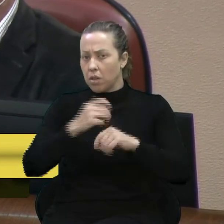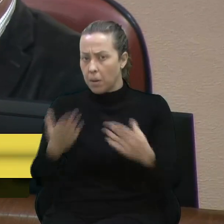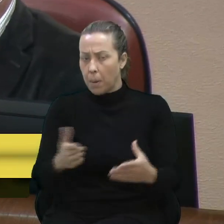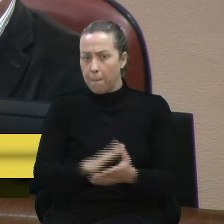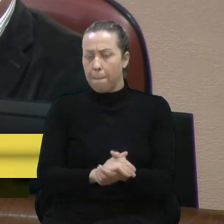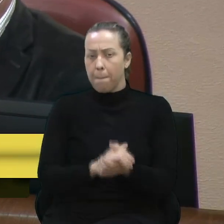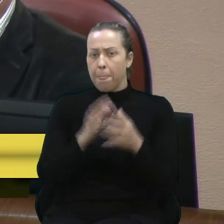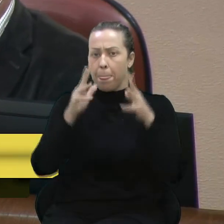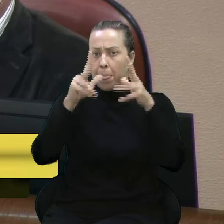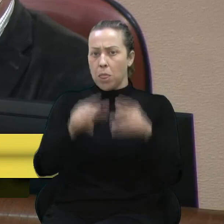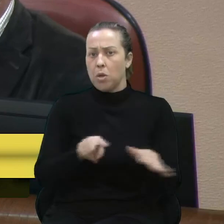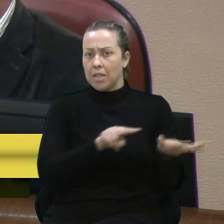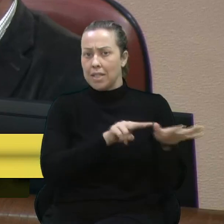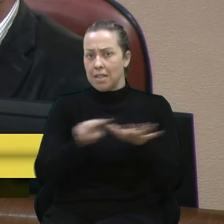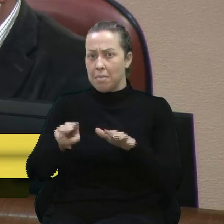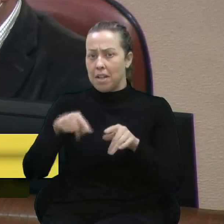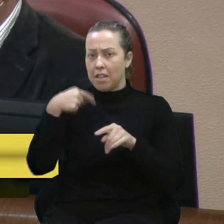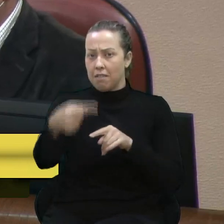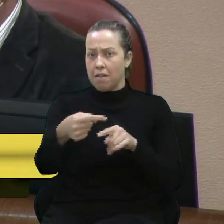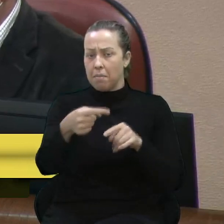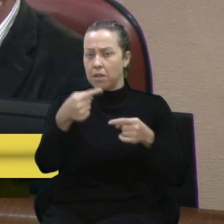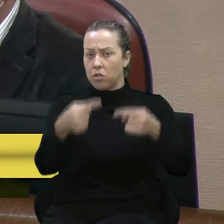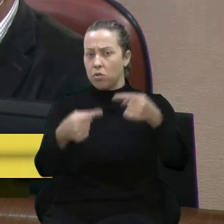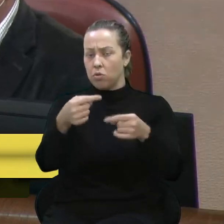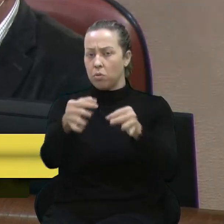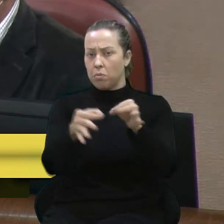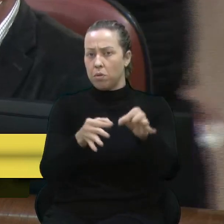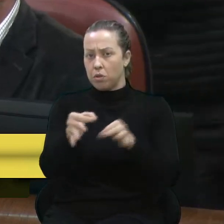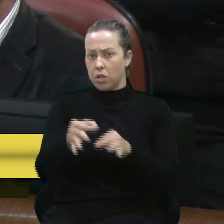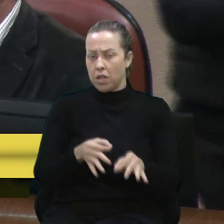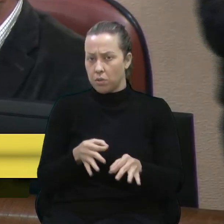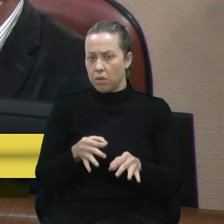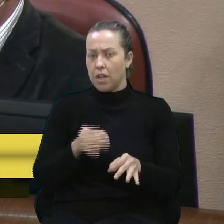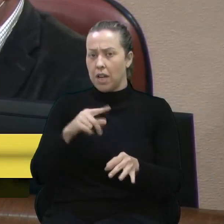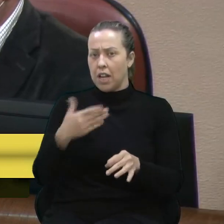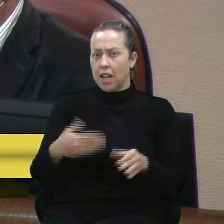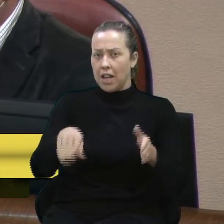toda semana que vem para discutir esse projeto. Ele era, sim, em princípio, para vir a pauta amanhã,